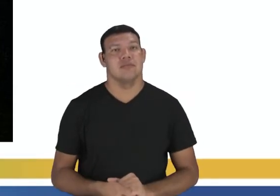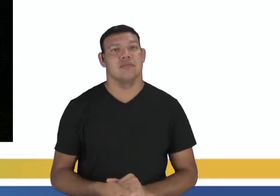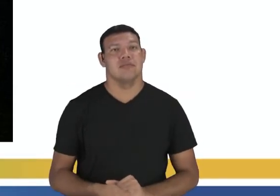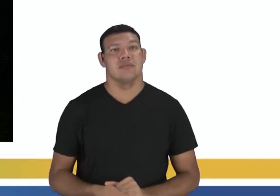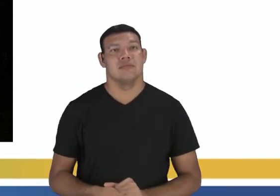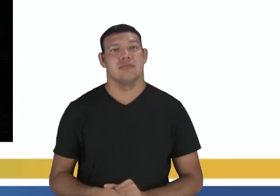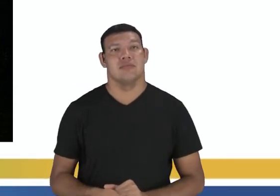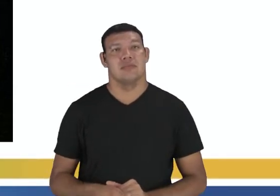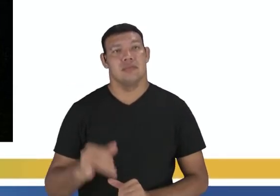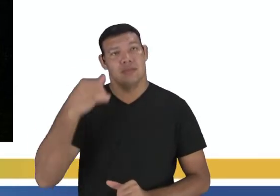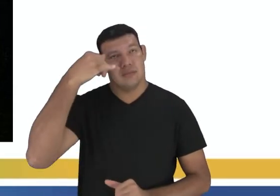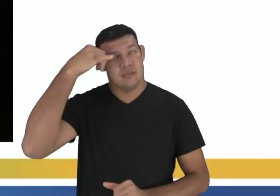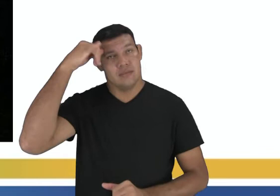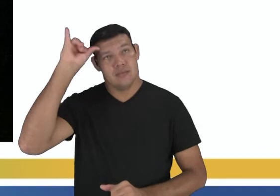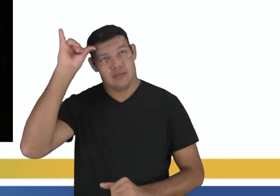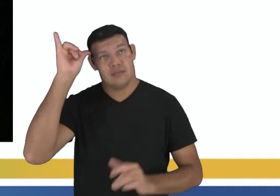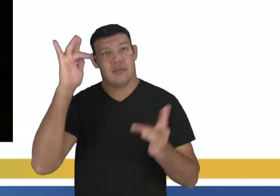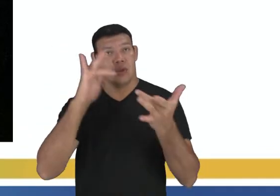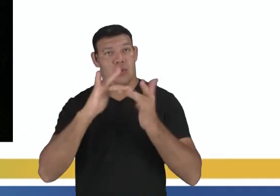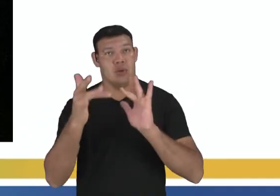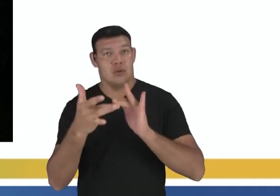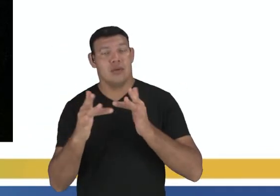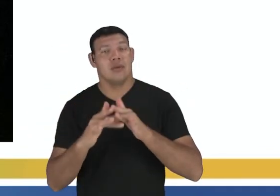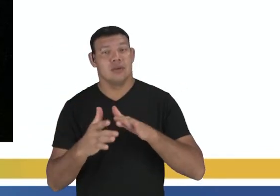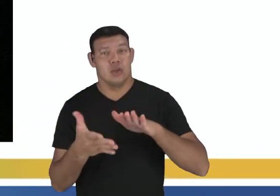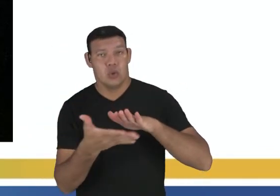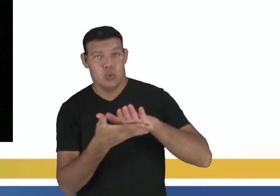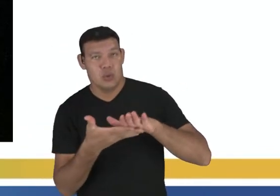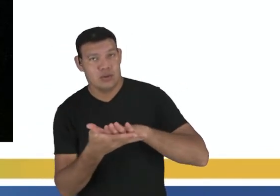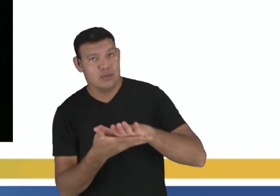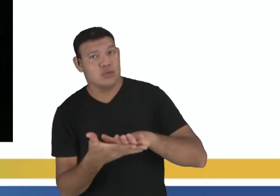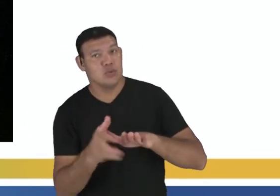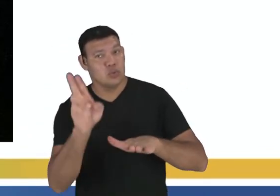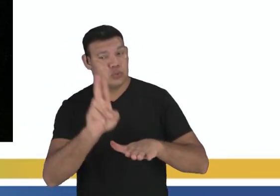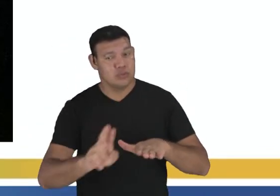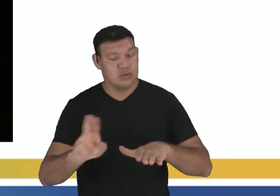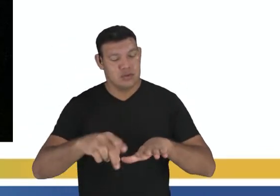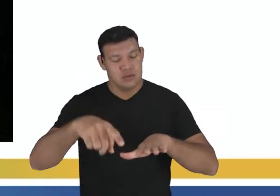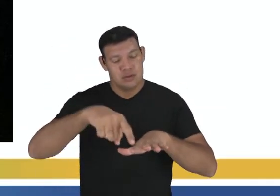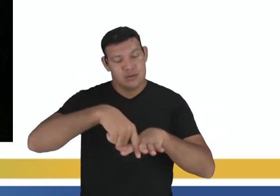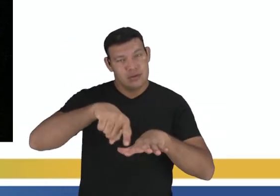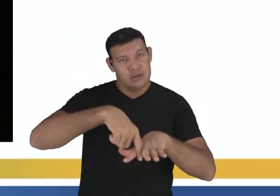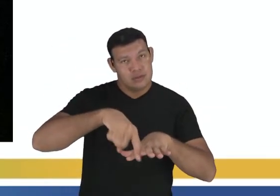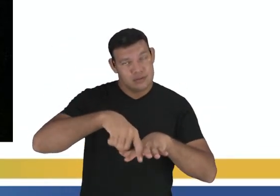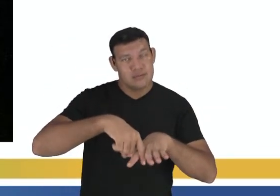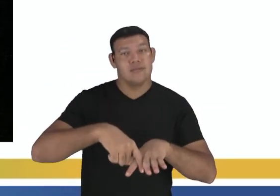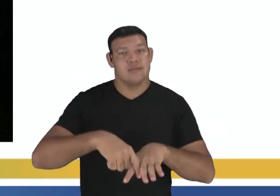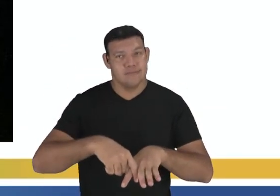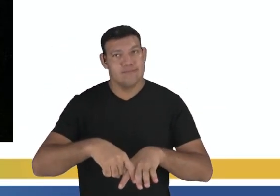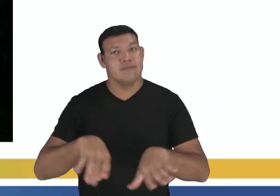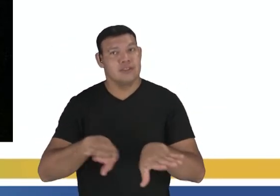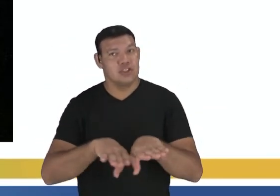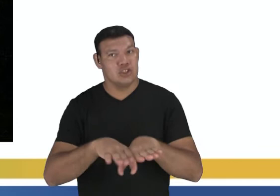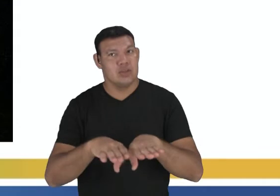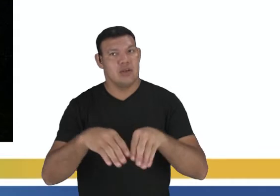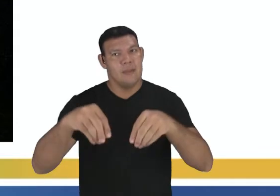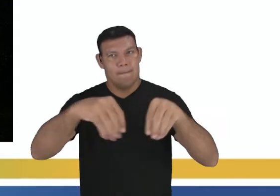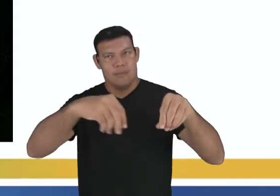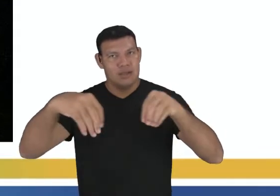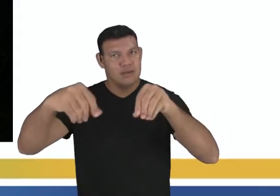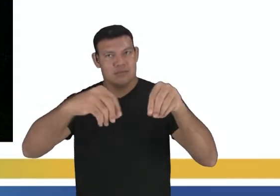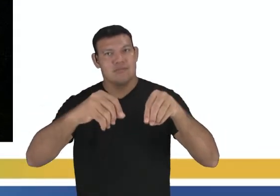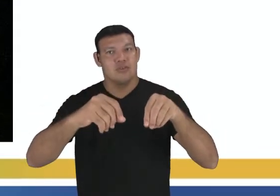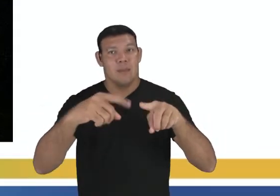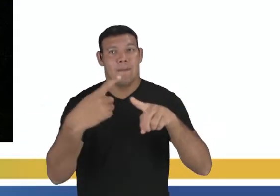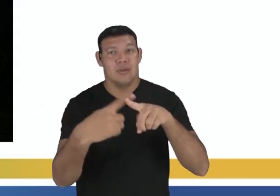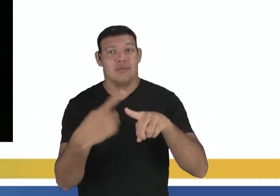médico. Previne-se evitando o contato direto da pele com solo contaminado, principalmente areia, né, em que frequentemente